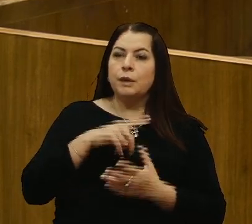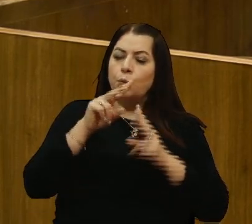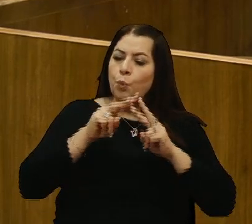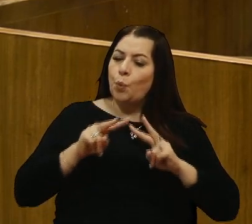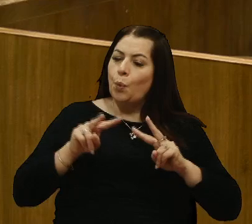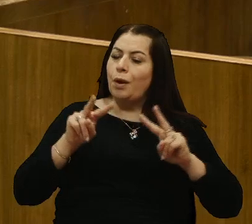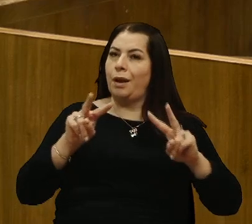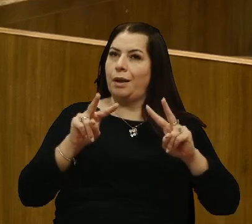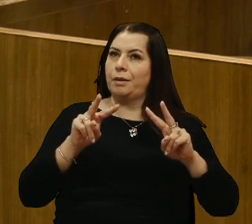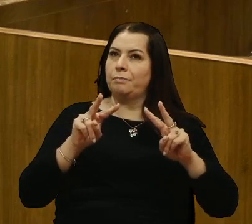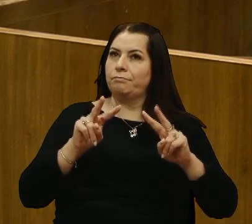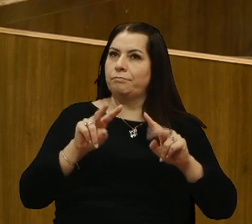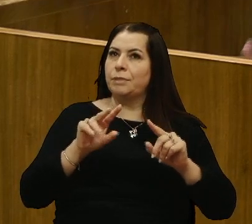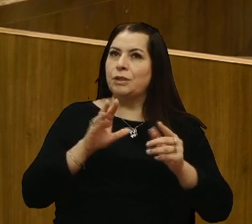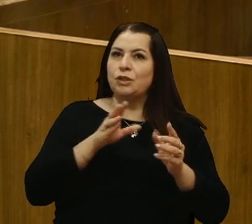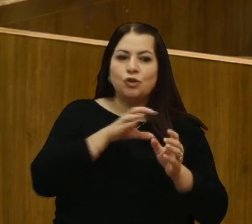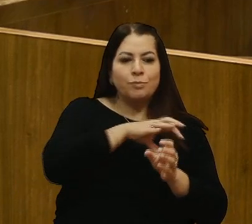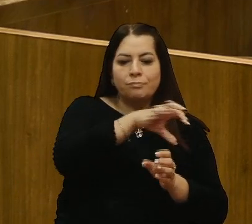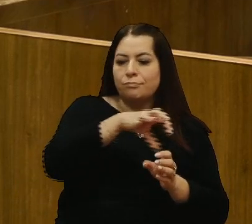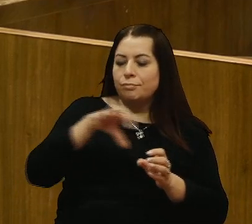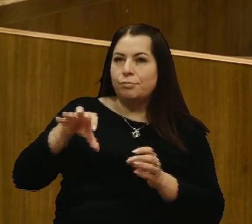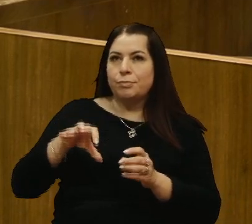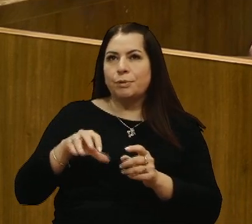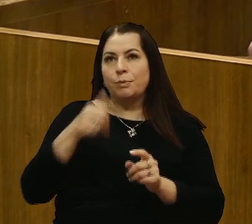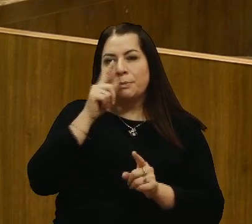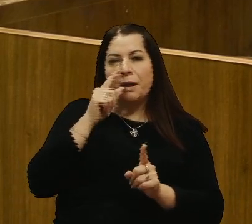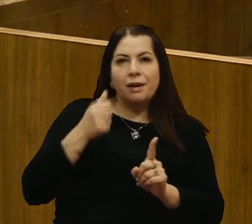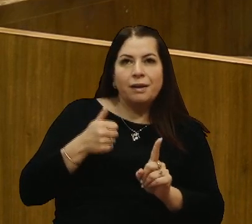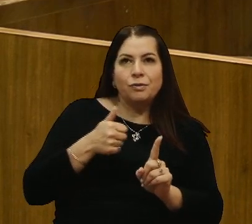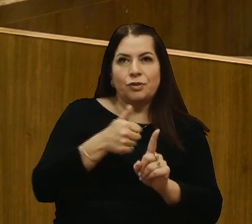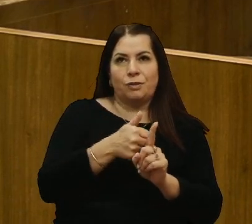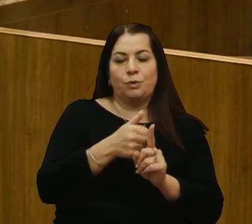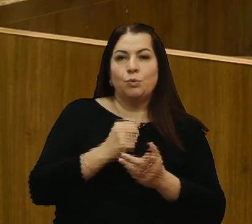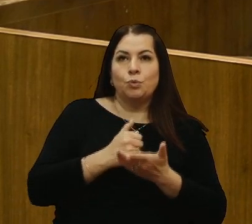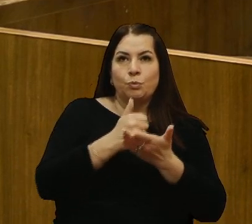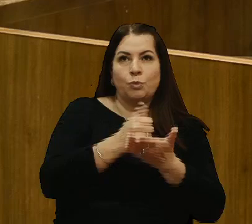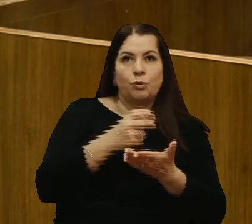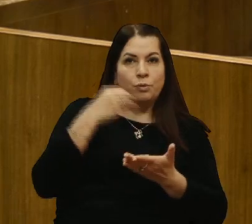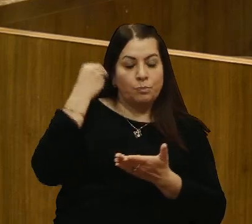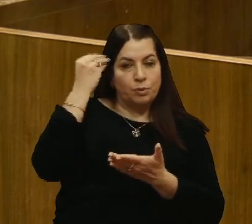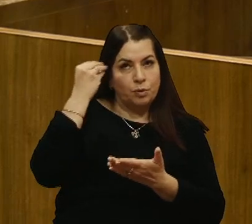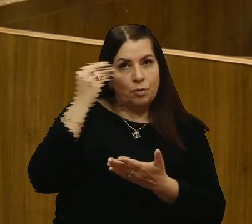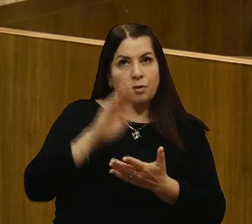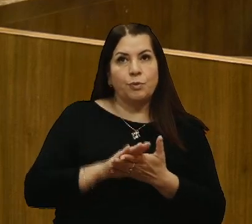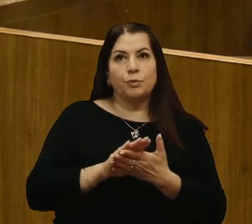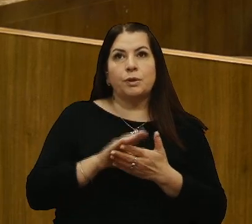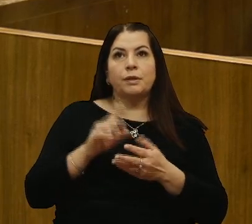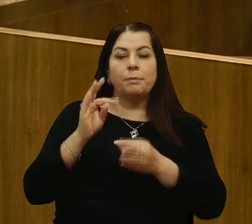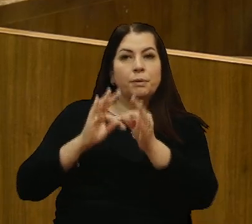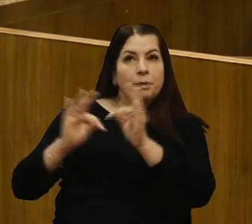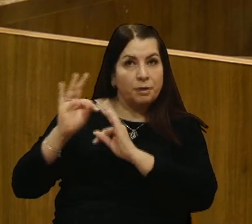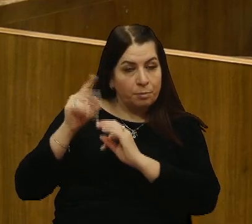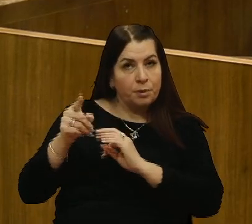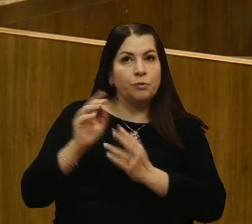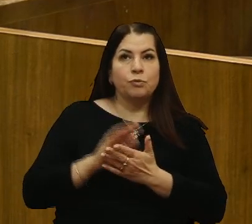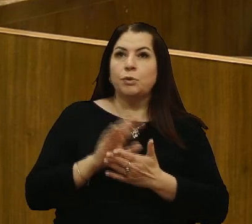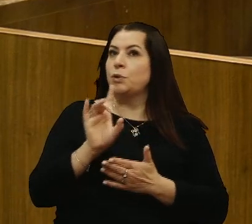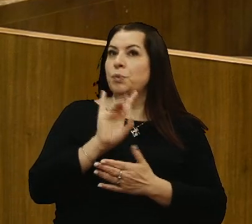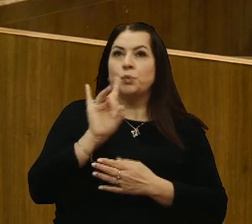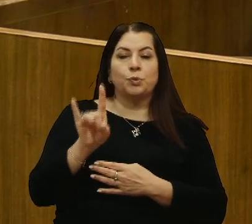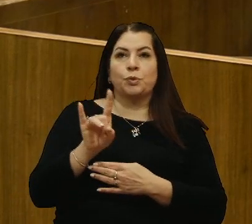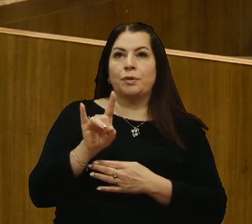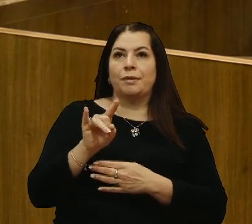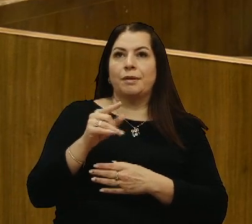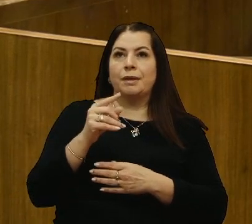olhar intersetorial para as mães atípicas, como suporte psicológico e terapêutico, não apenas